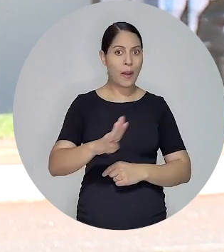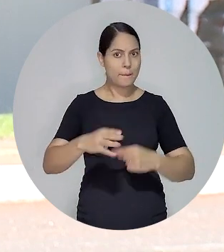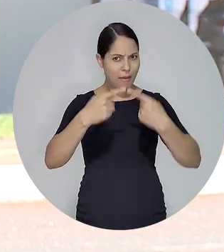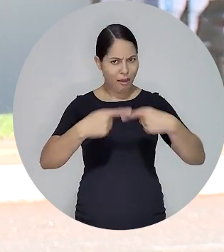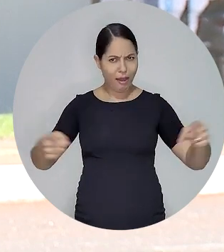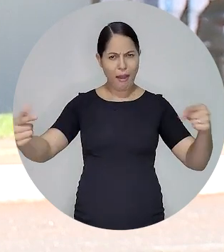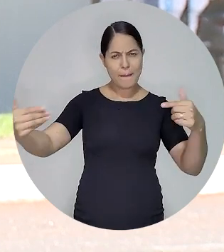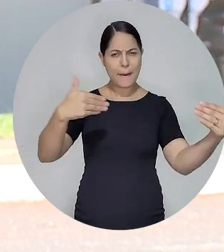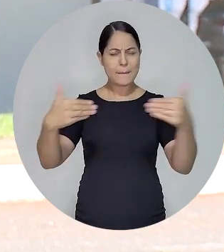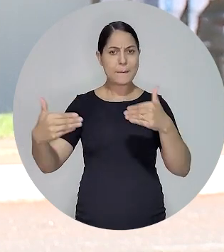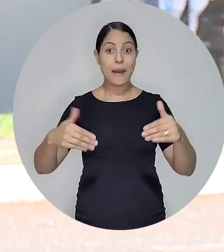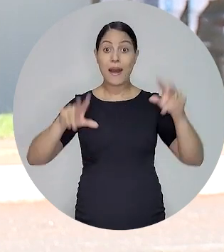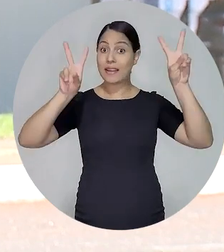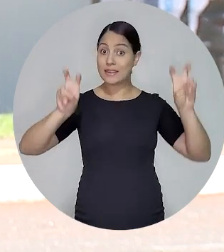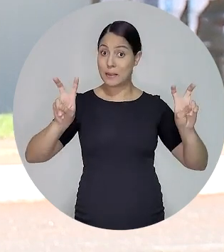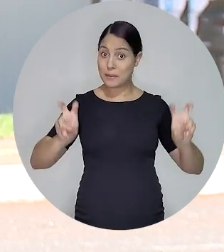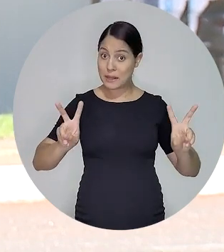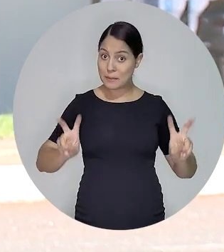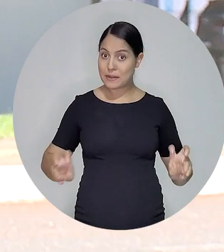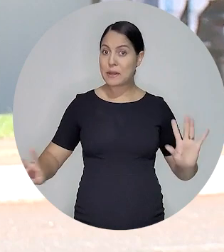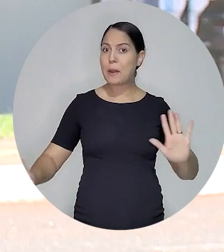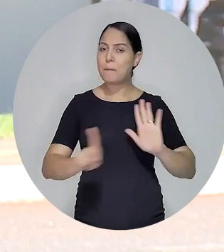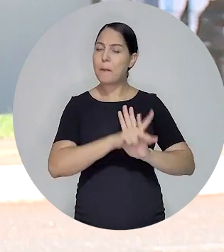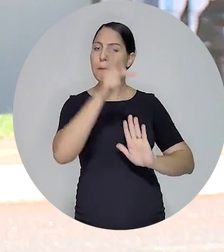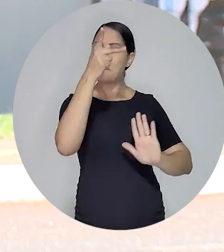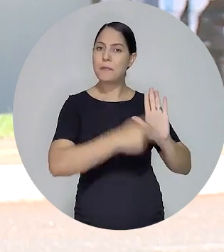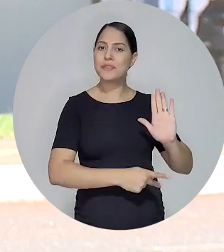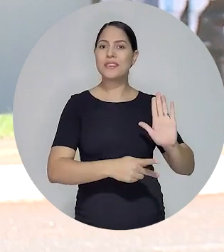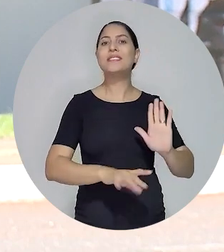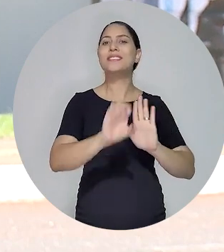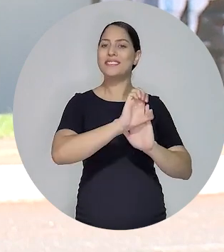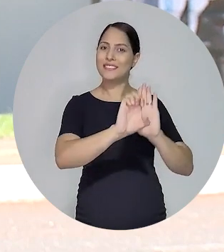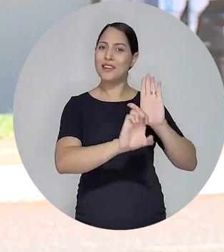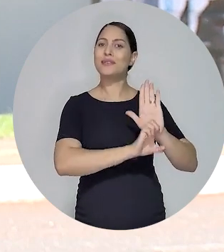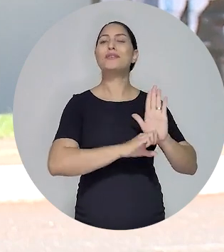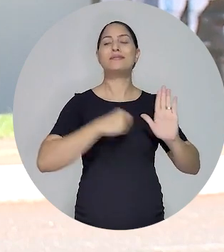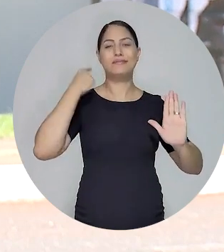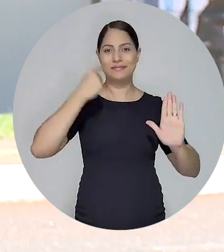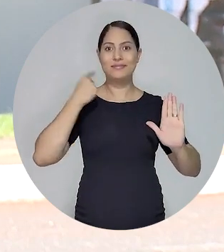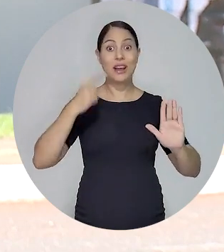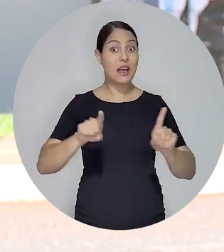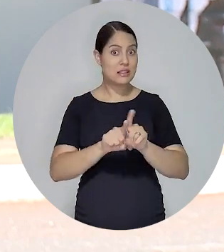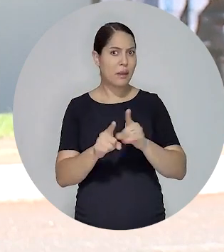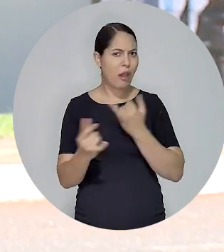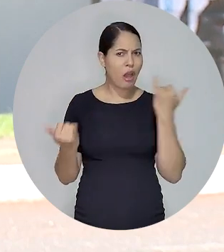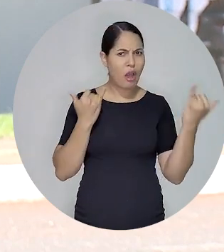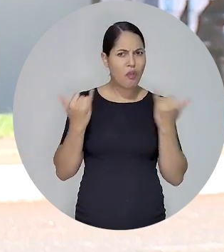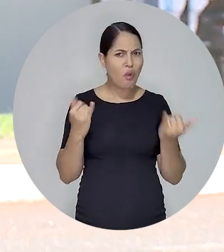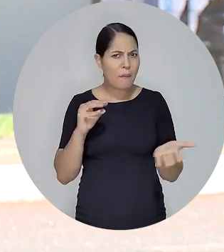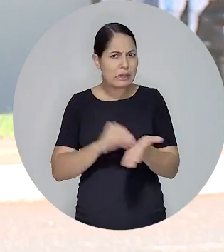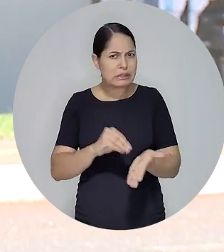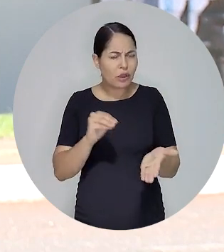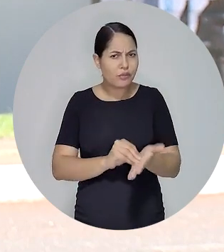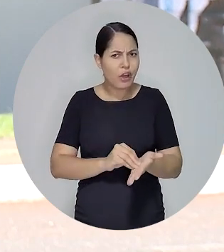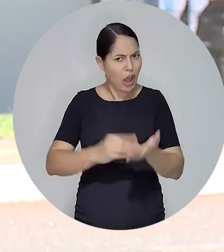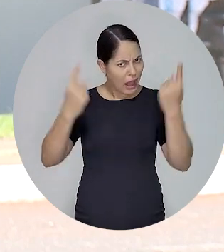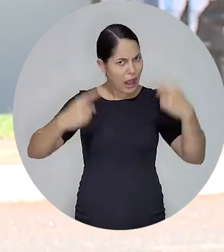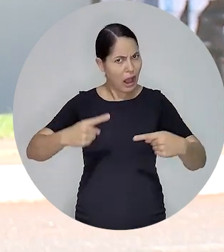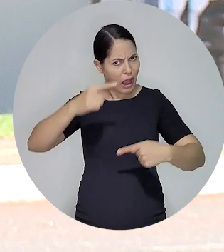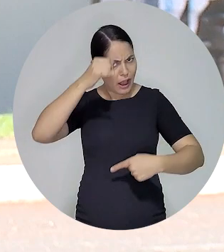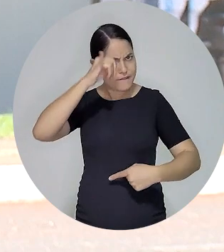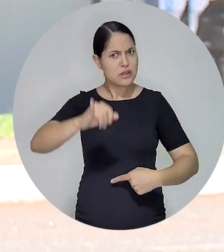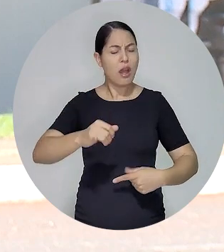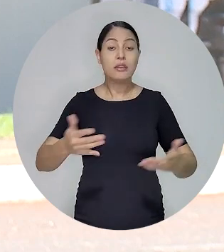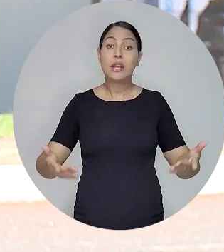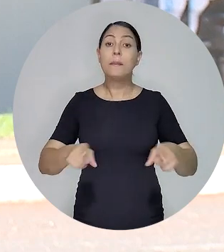A transmissão debateu temas voltados a projetos e demandas da classe, Estatuto da Advocacia, o combate à